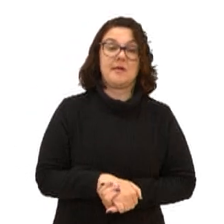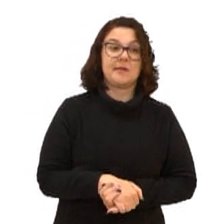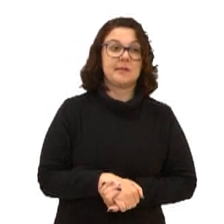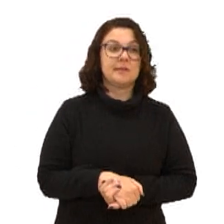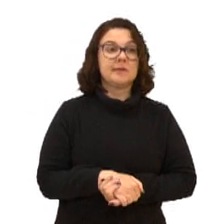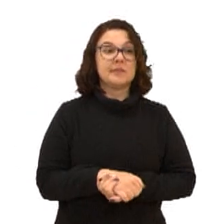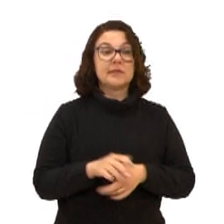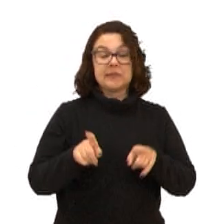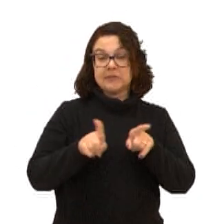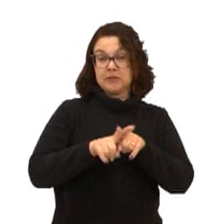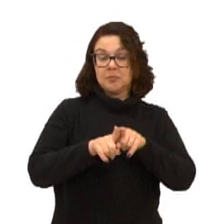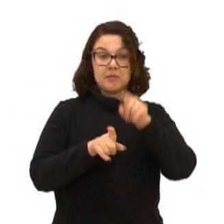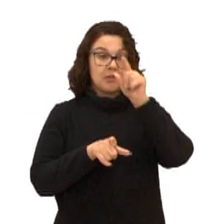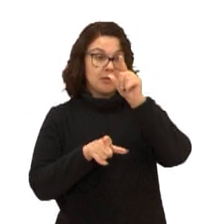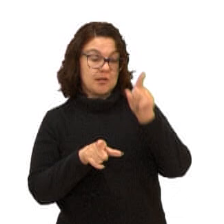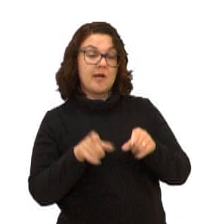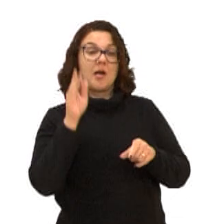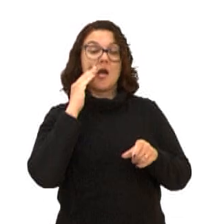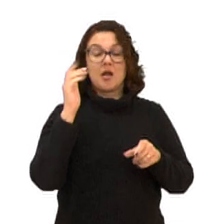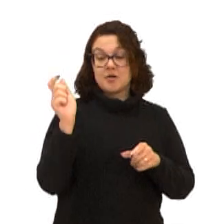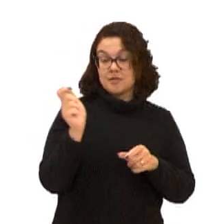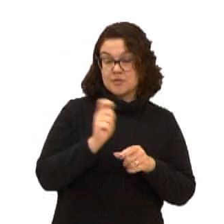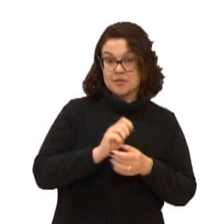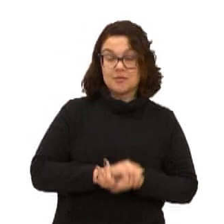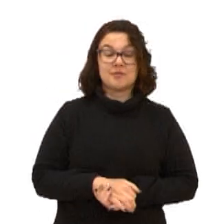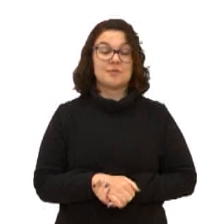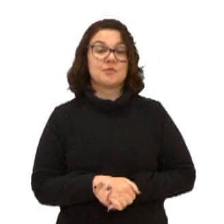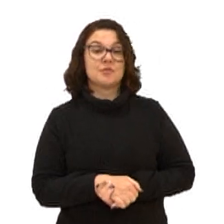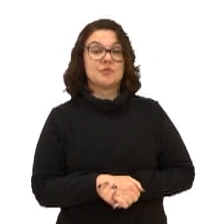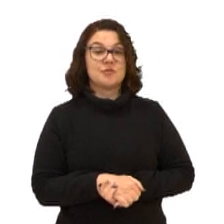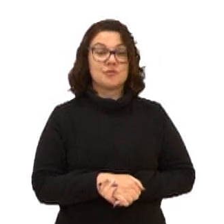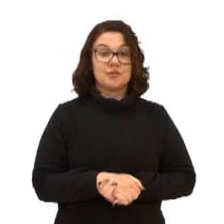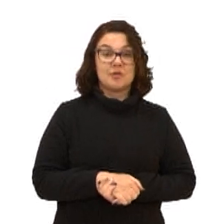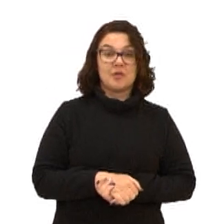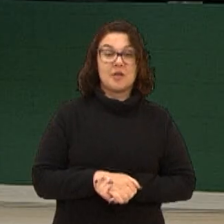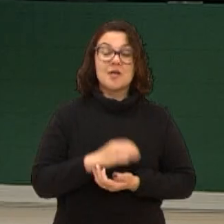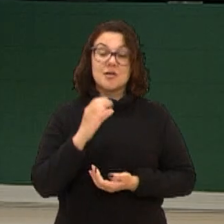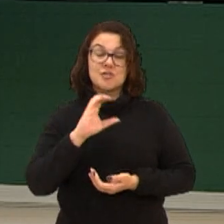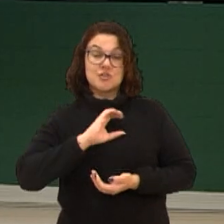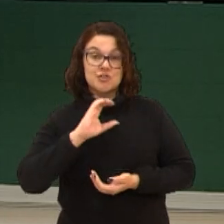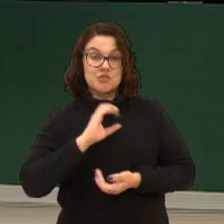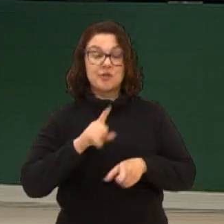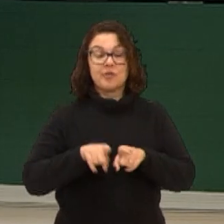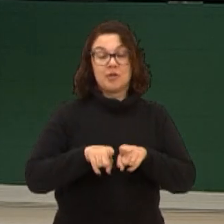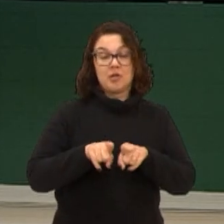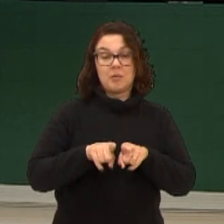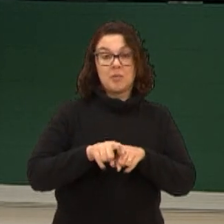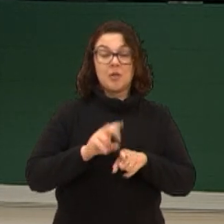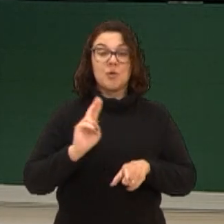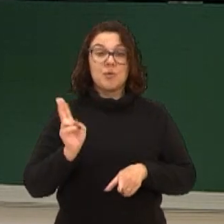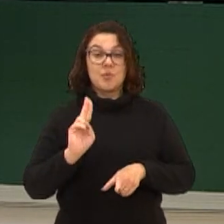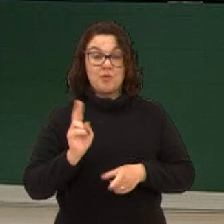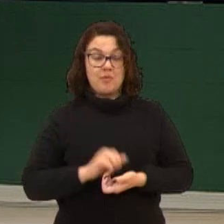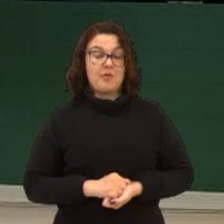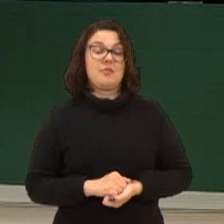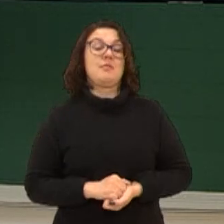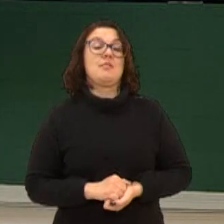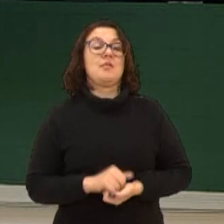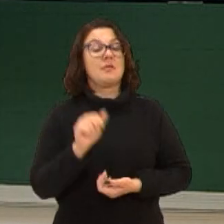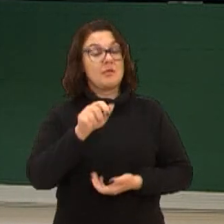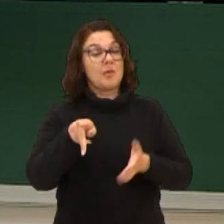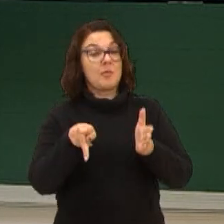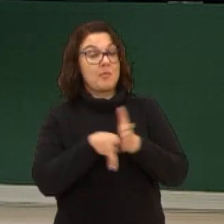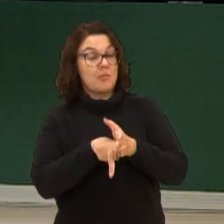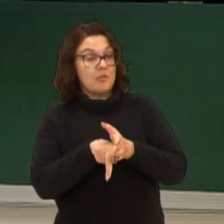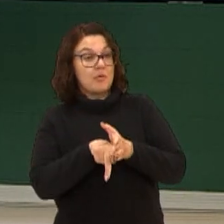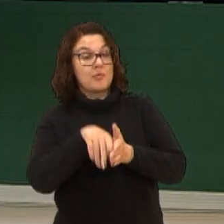daí aqui, Argentina, Chile e Uruguai, com uma taxa acima de 95%.